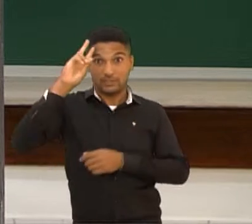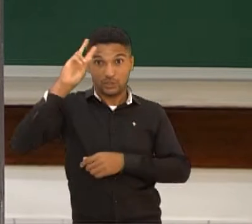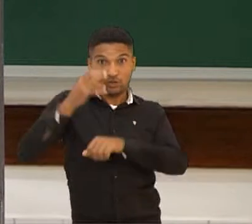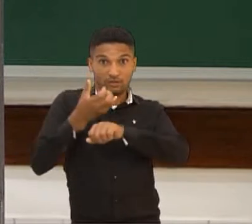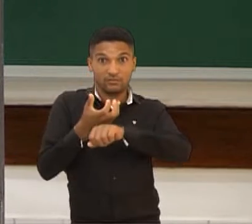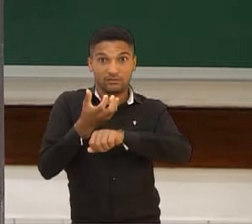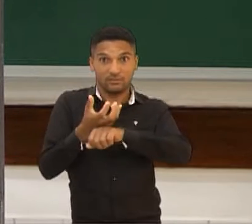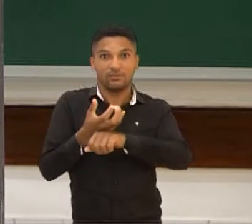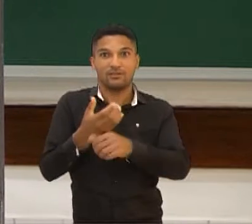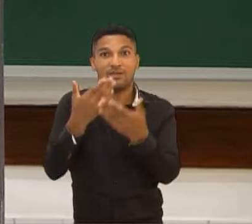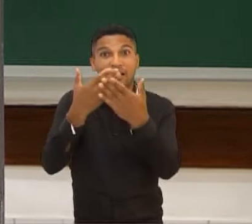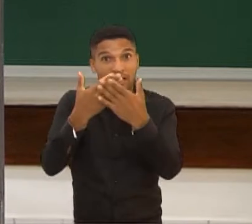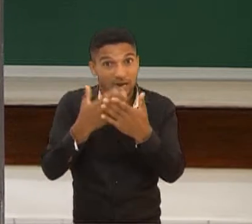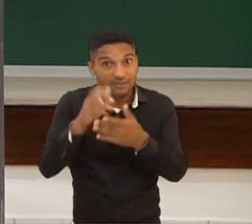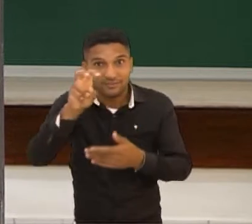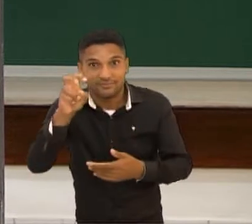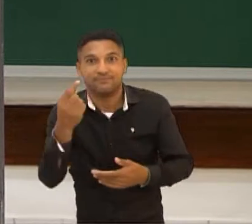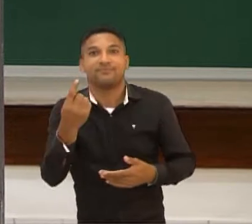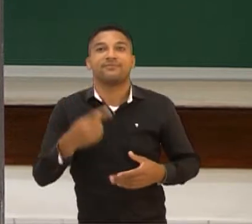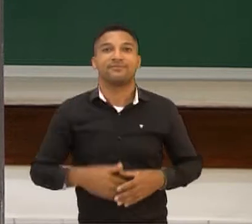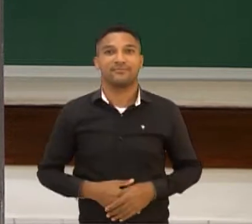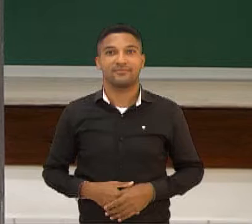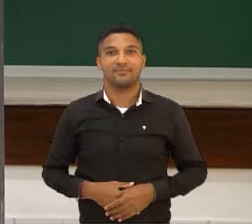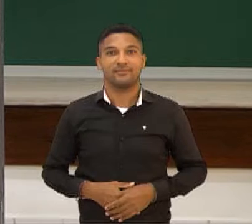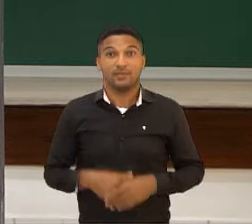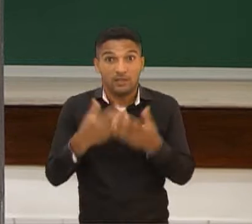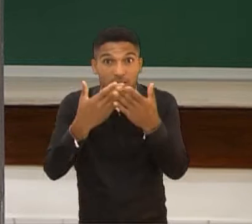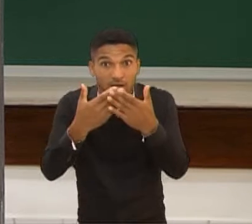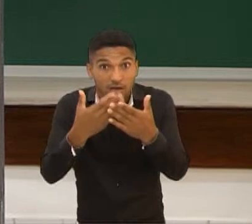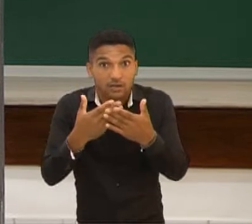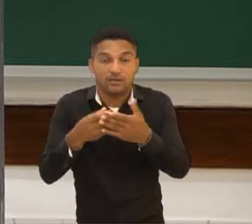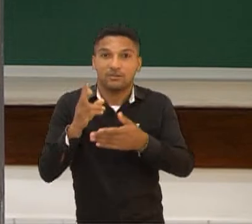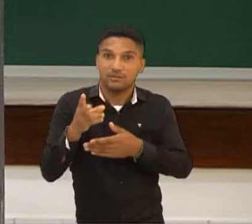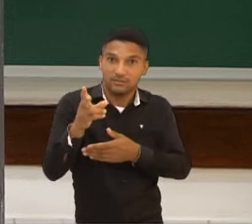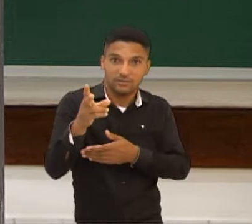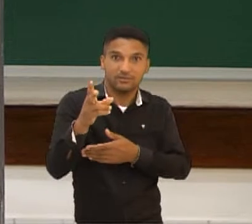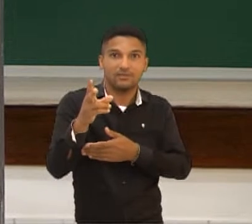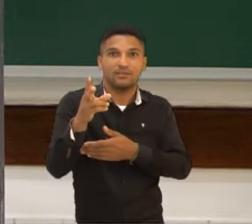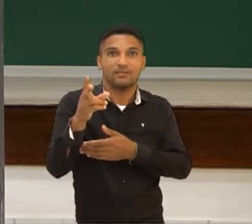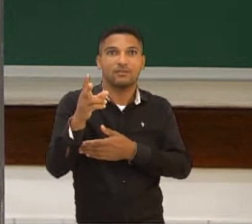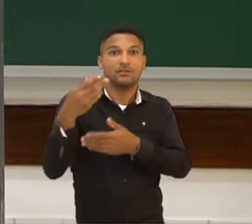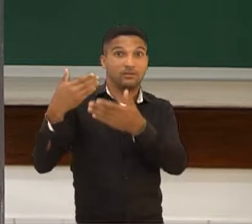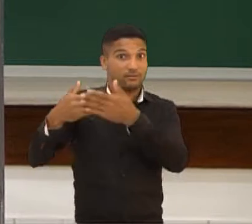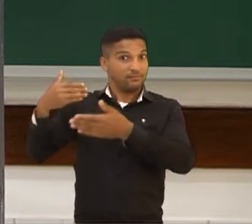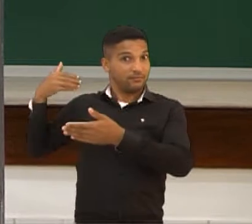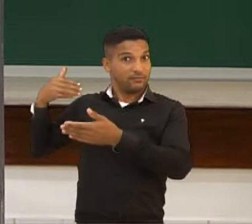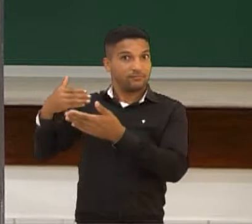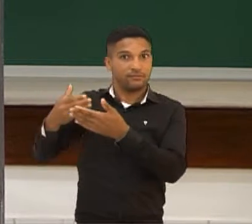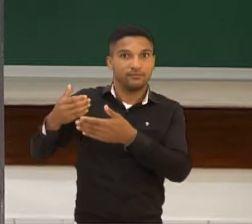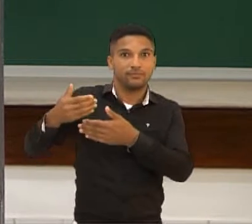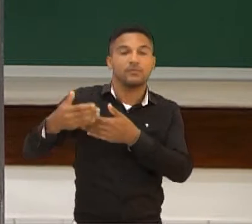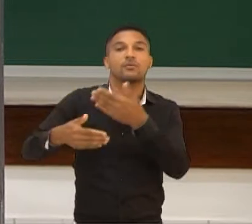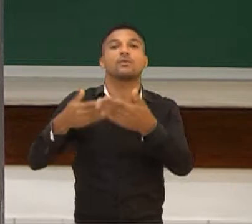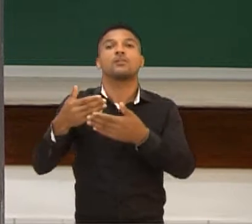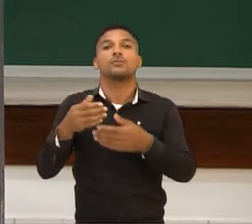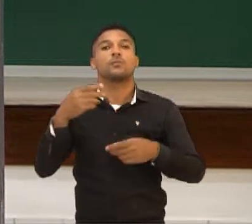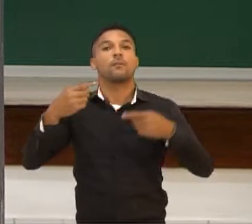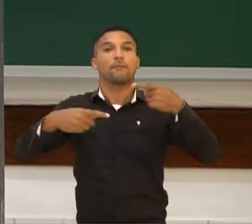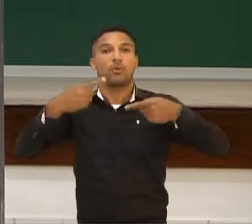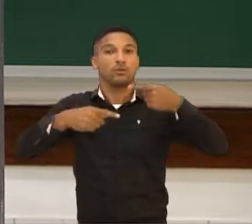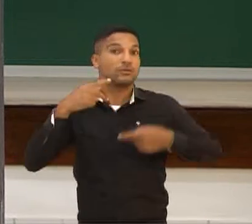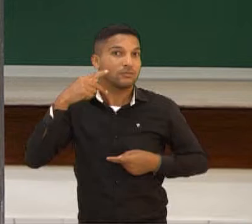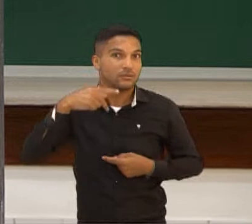aula 51. Essa aula nós vamos dar continuidade às aulas sobre as formações das